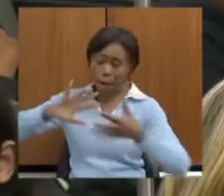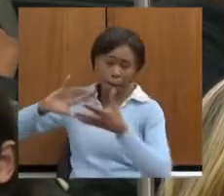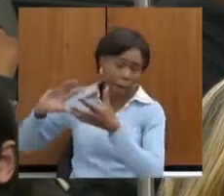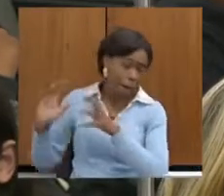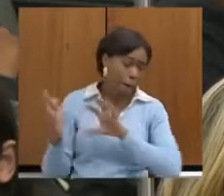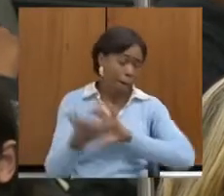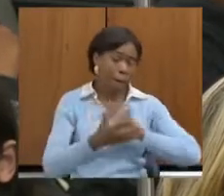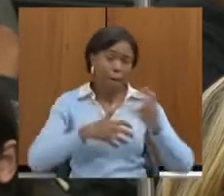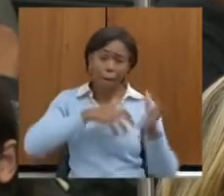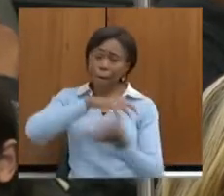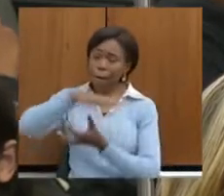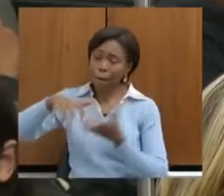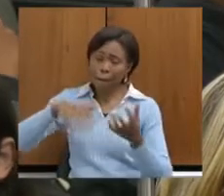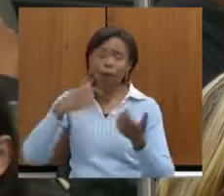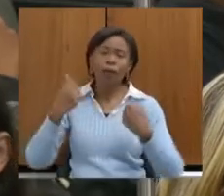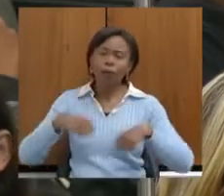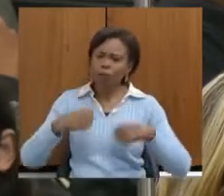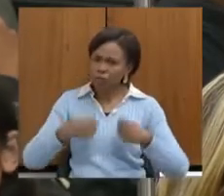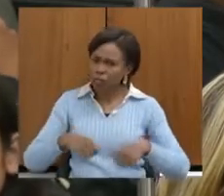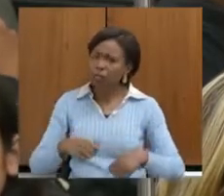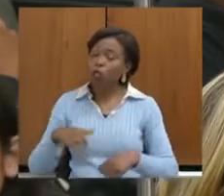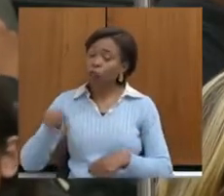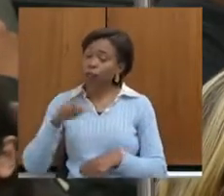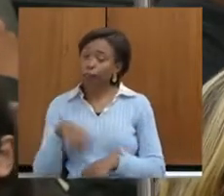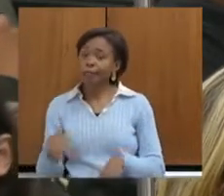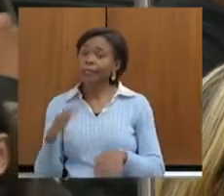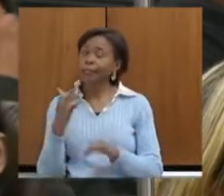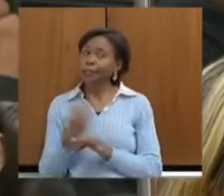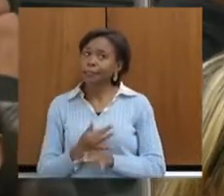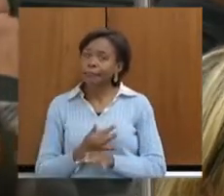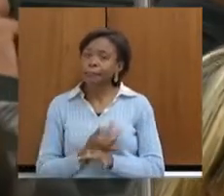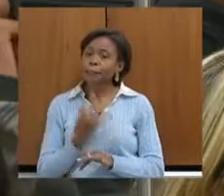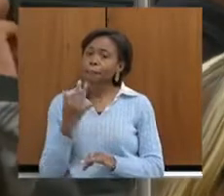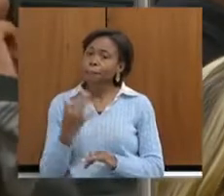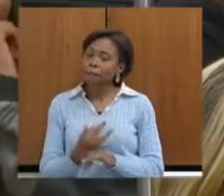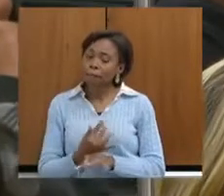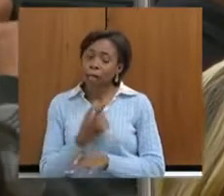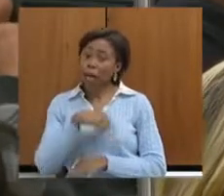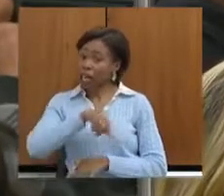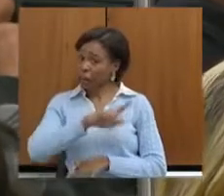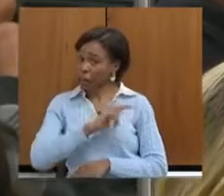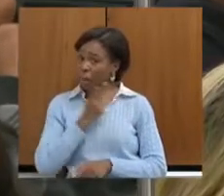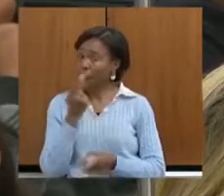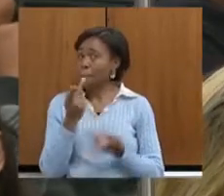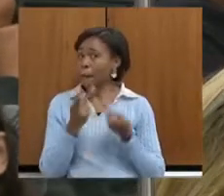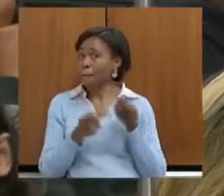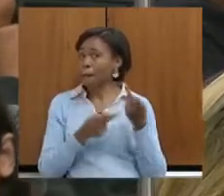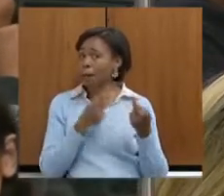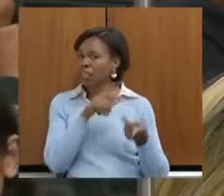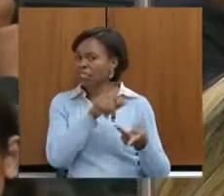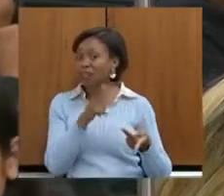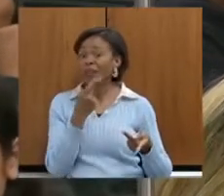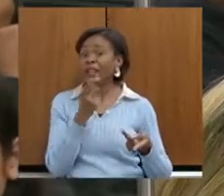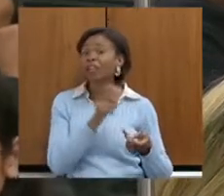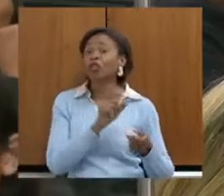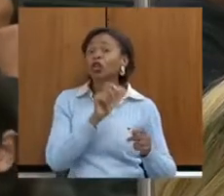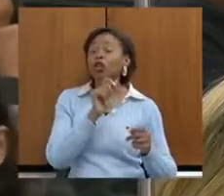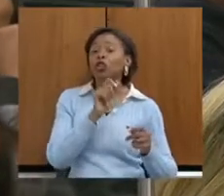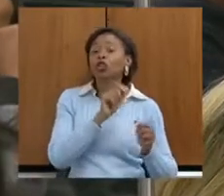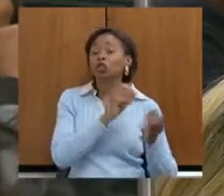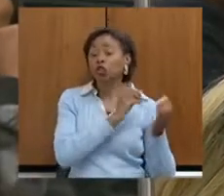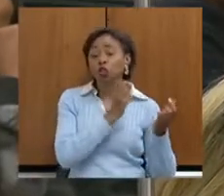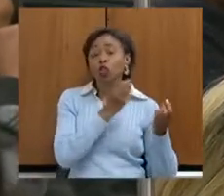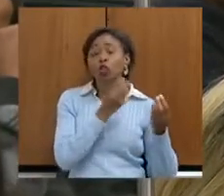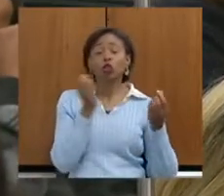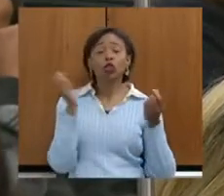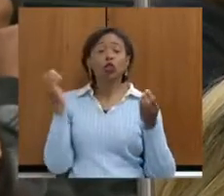a gente tá lá na base estão aguentando a gente vai conversando mas eu já tô falando julgar até bomba na